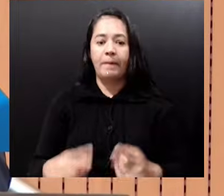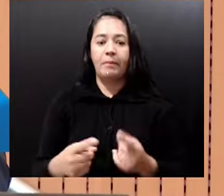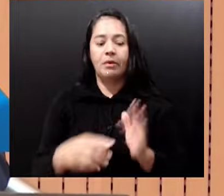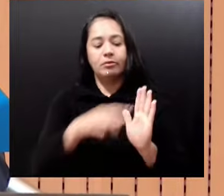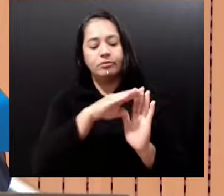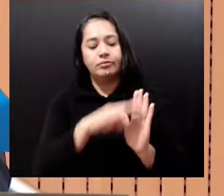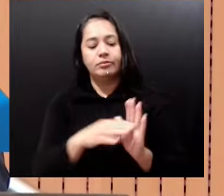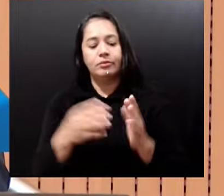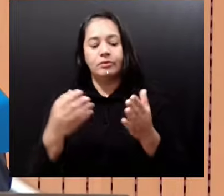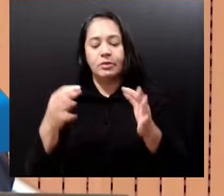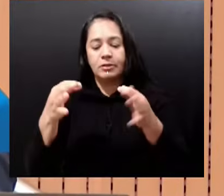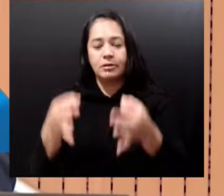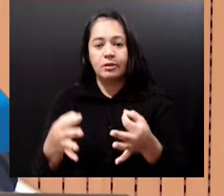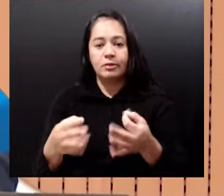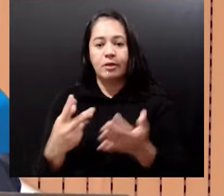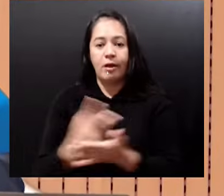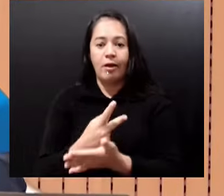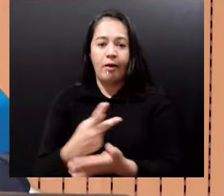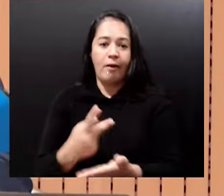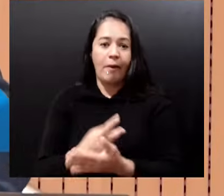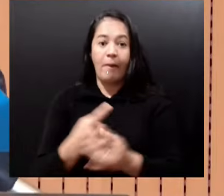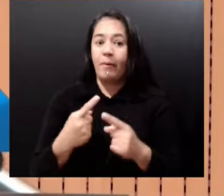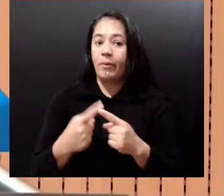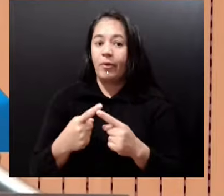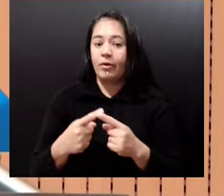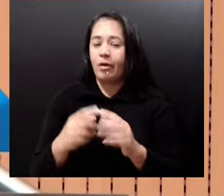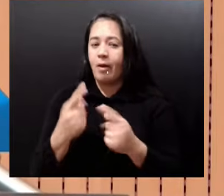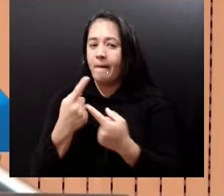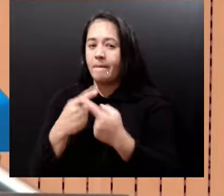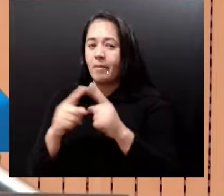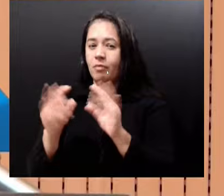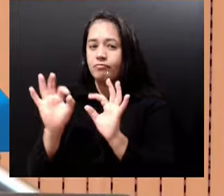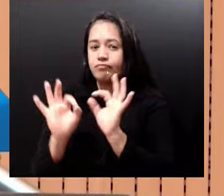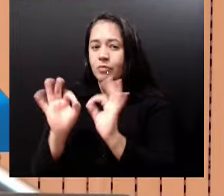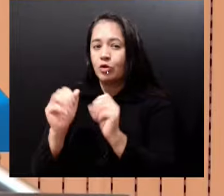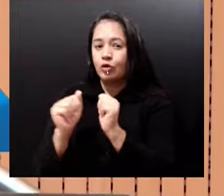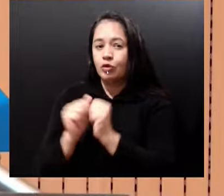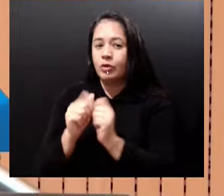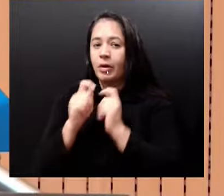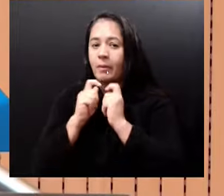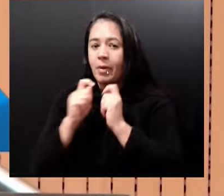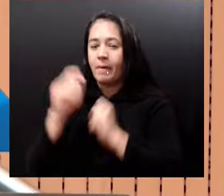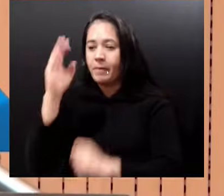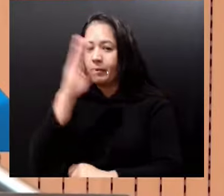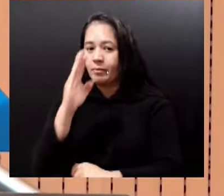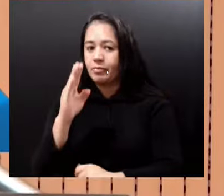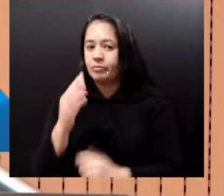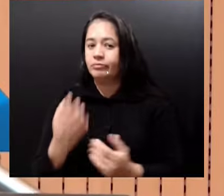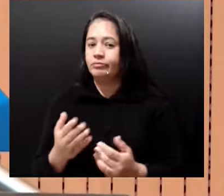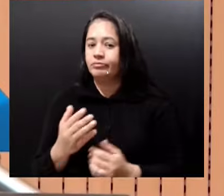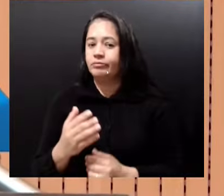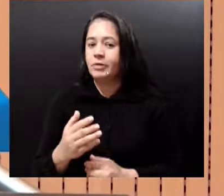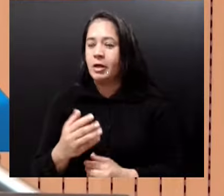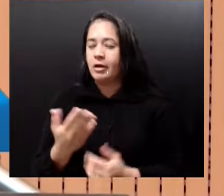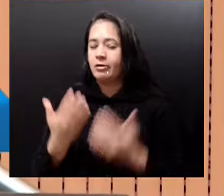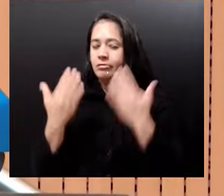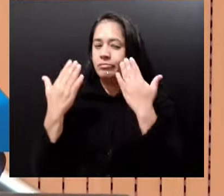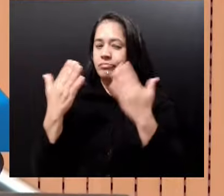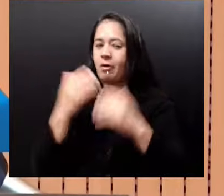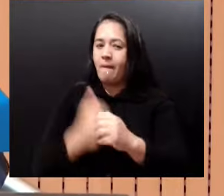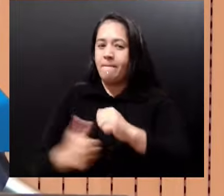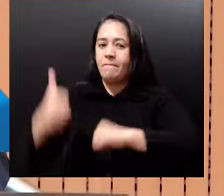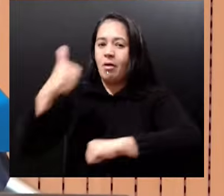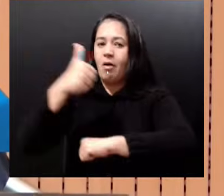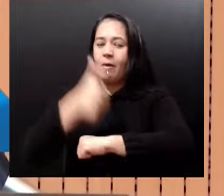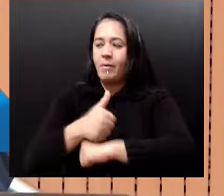terem armado, junto com a imprensa brasileira, esse suposto e ridículo golpe que eles falam e